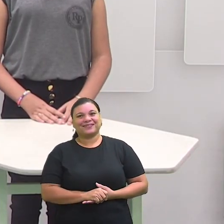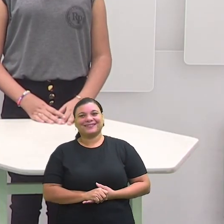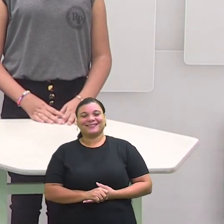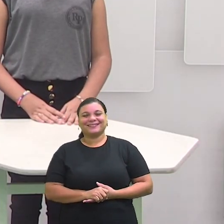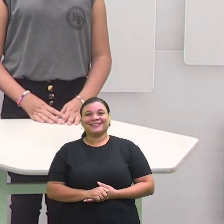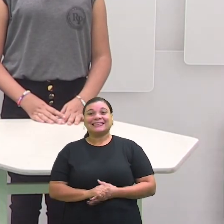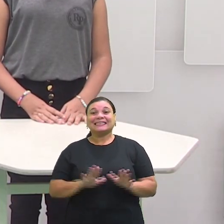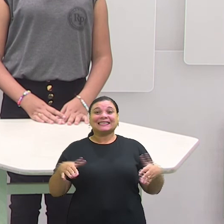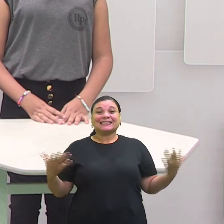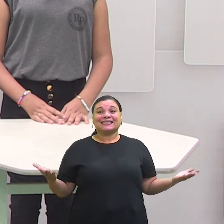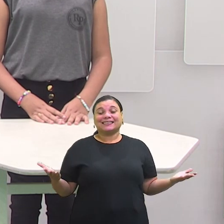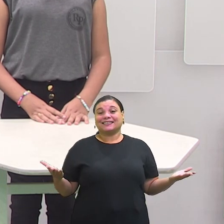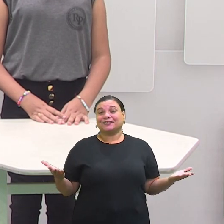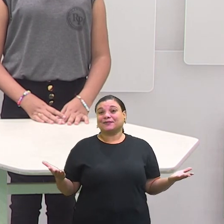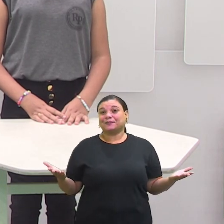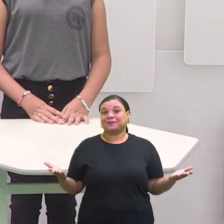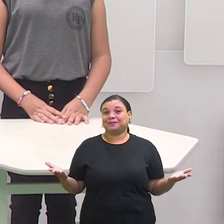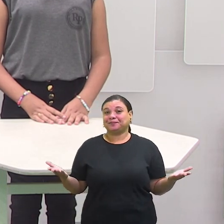Então,